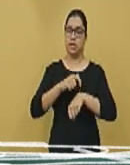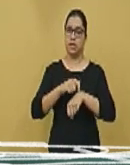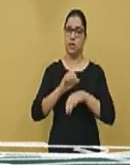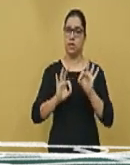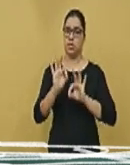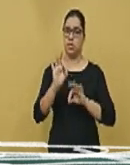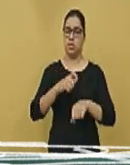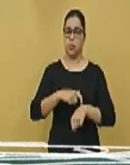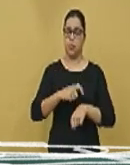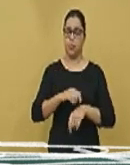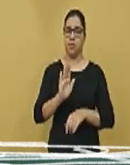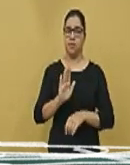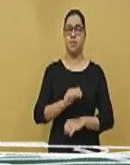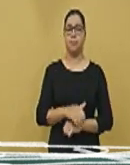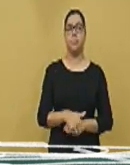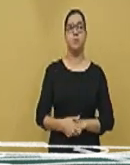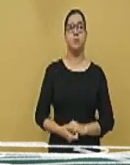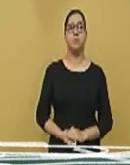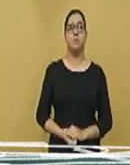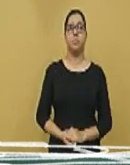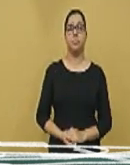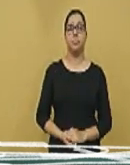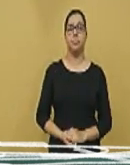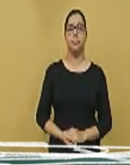Não começou o cronômetro.